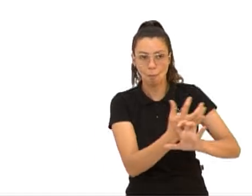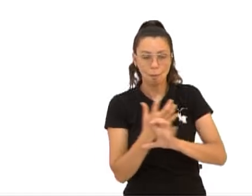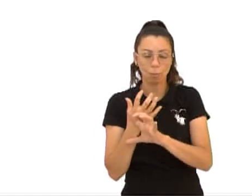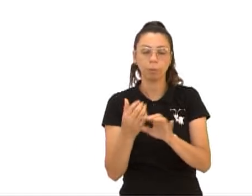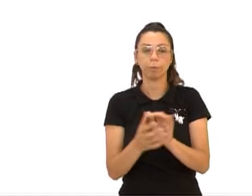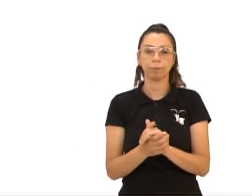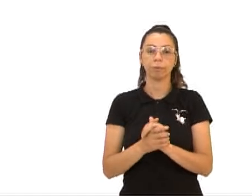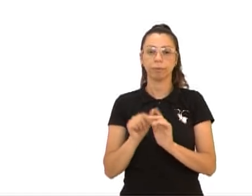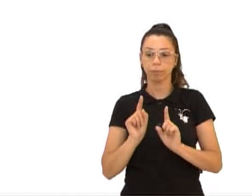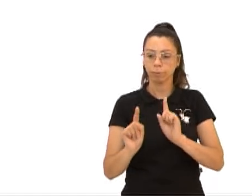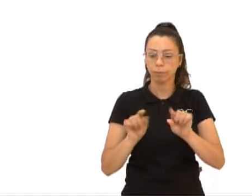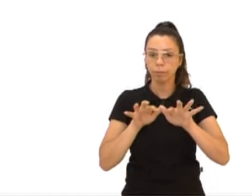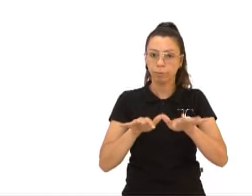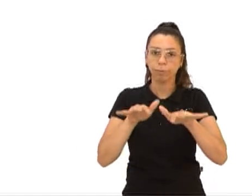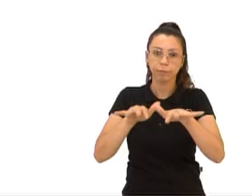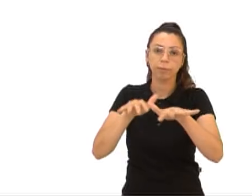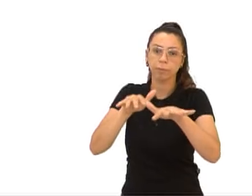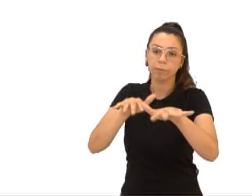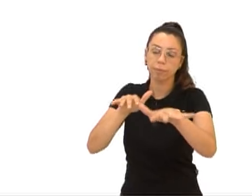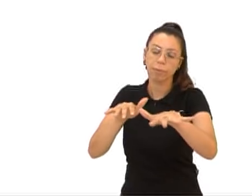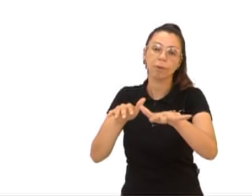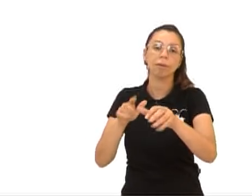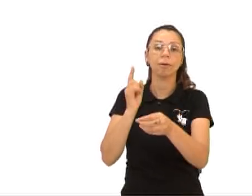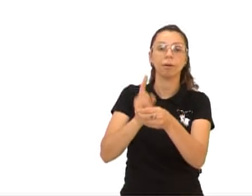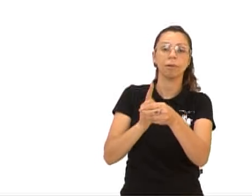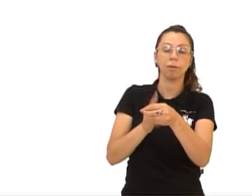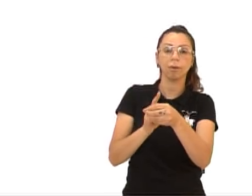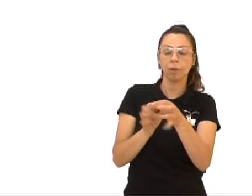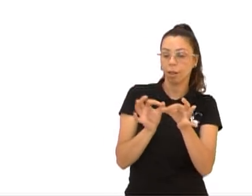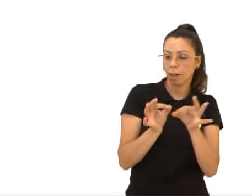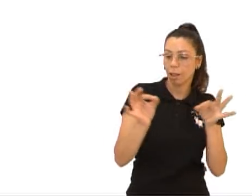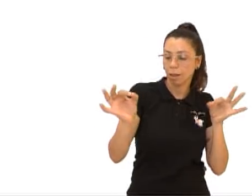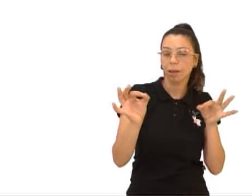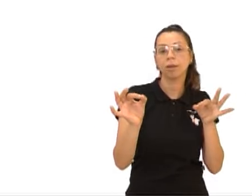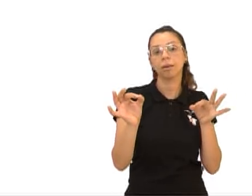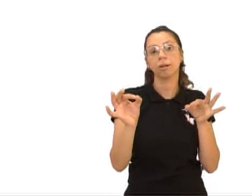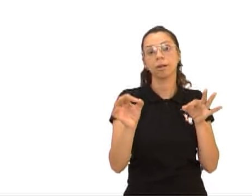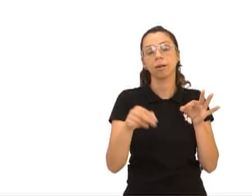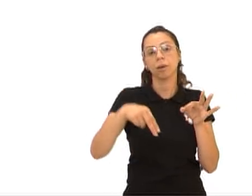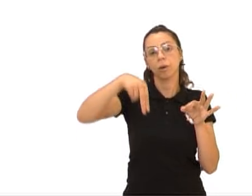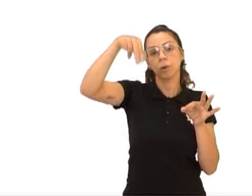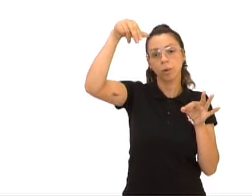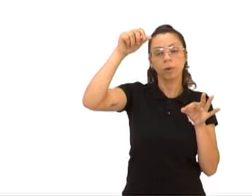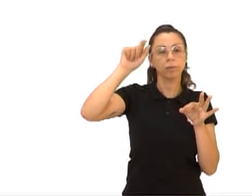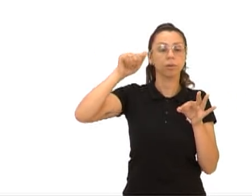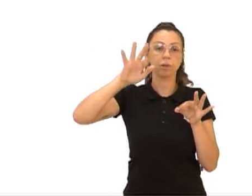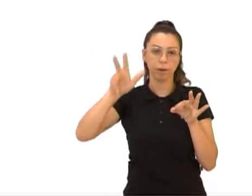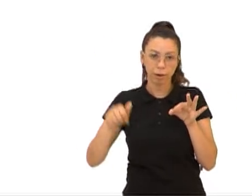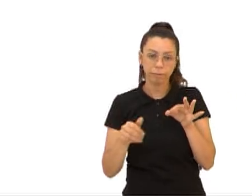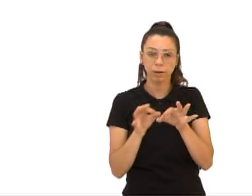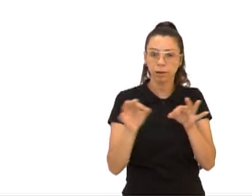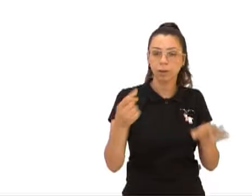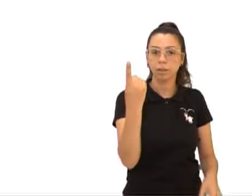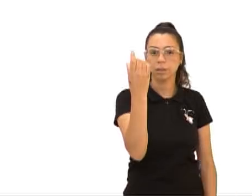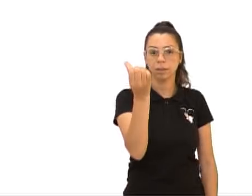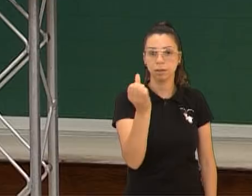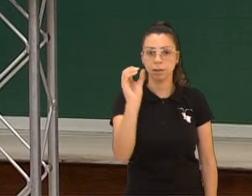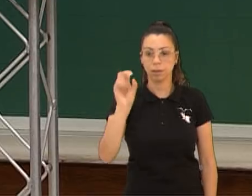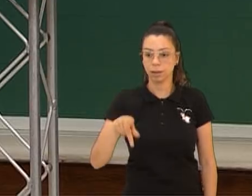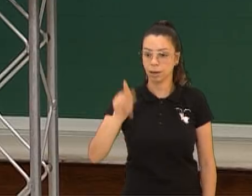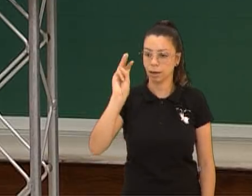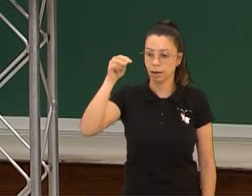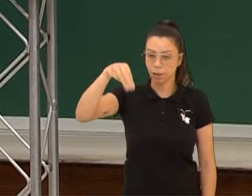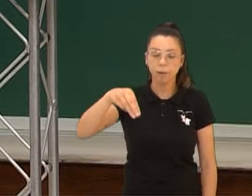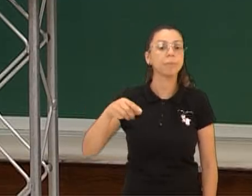quilômetros até a cidade de Ingal, a 160 quilômetros de Agadez, ao norte de Níger, na África. Eles vão participar de